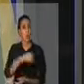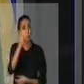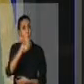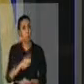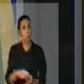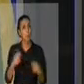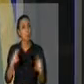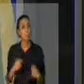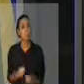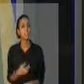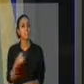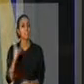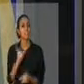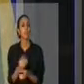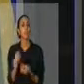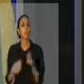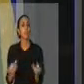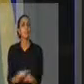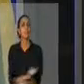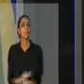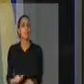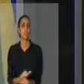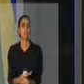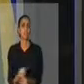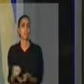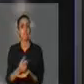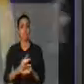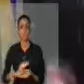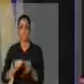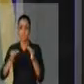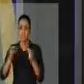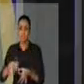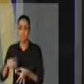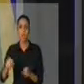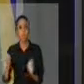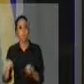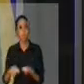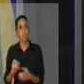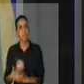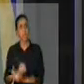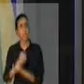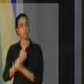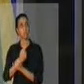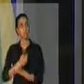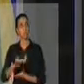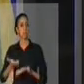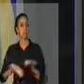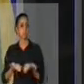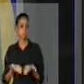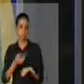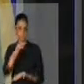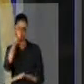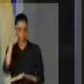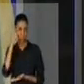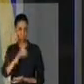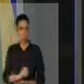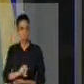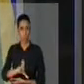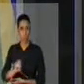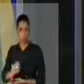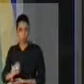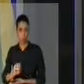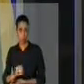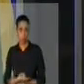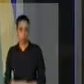serviços que, com a remuneração adequada, são capazes de trazer qualidade e segurança no tratamento dos pacientes no Sistema Único de